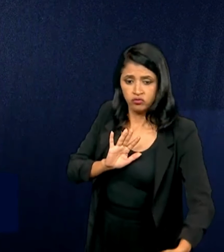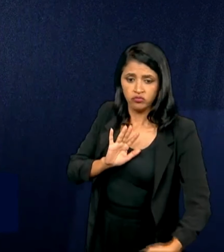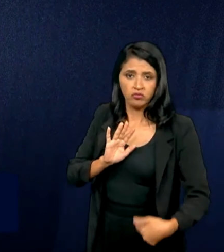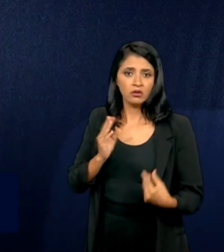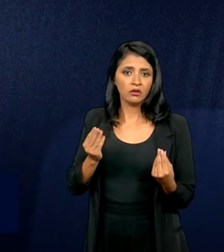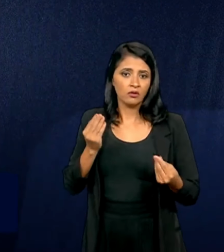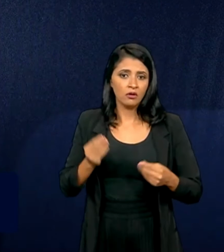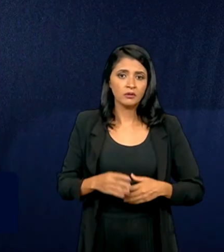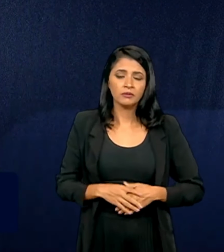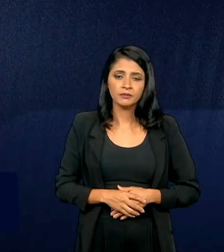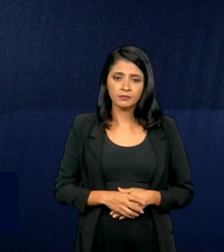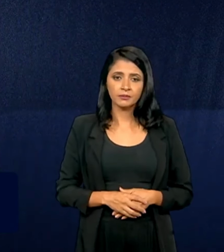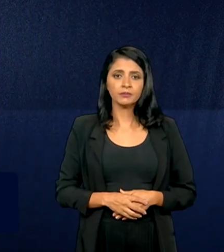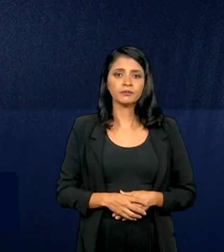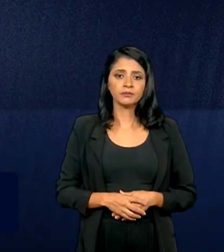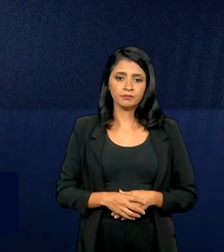frente.